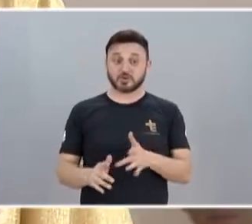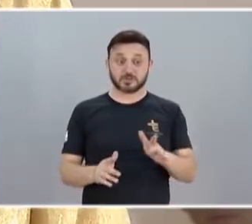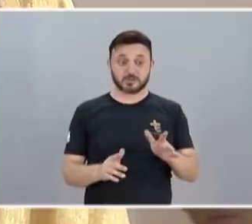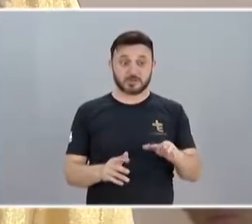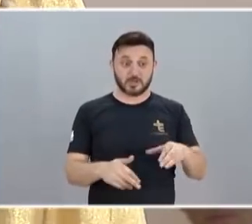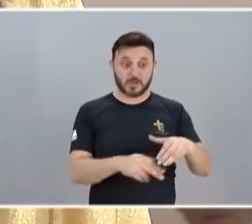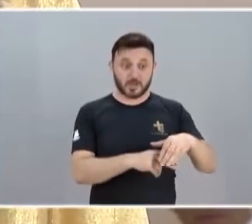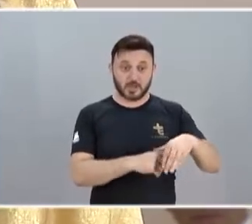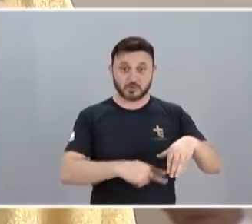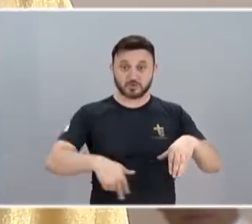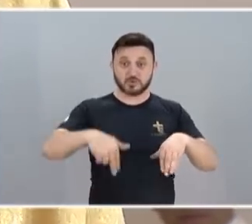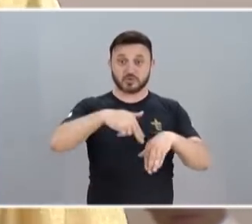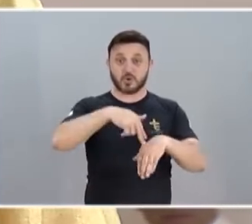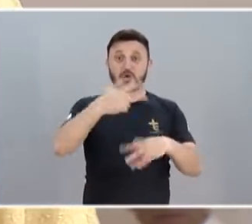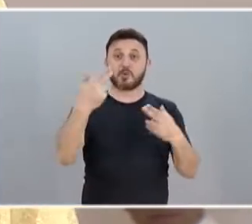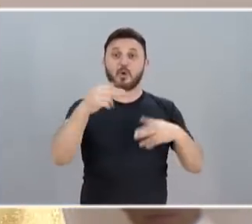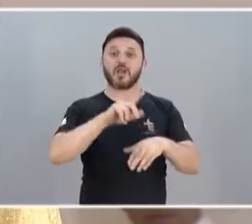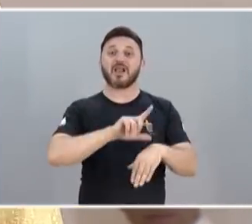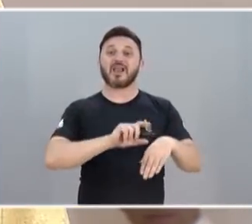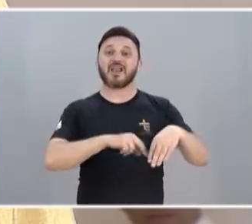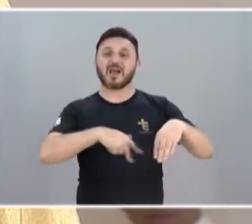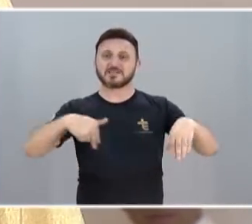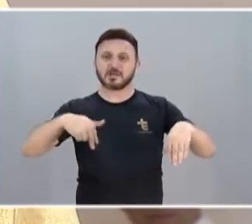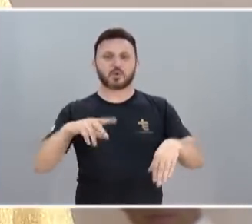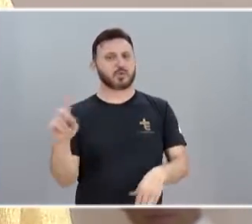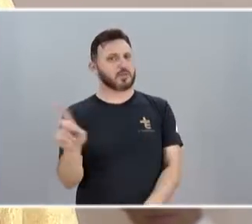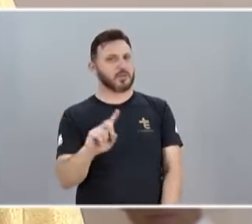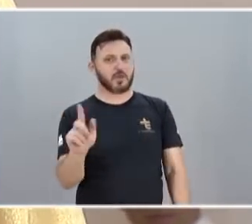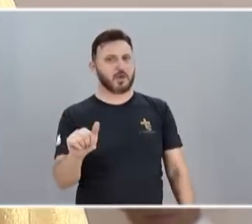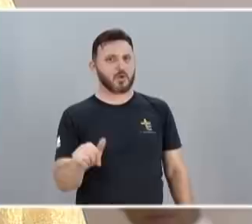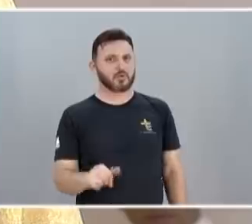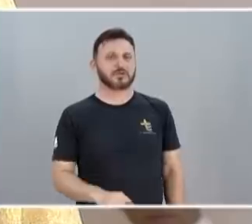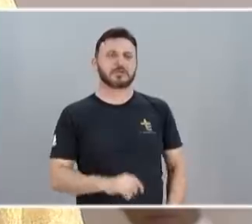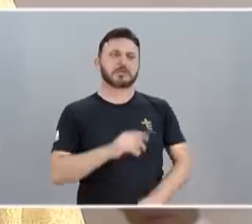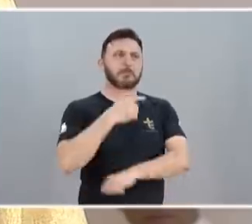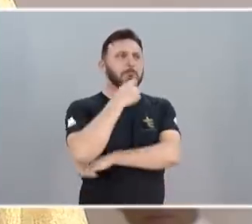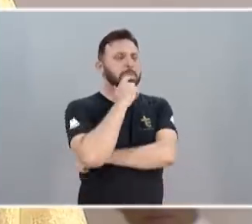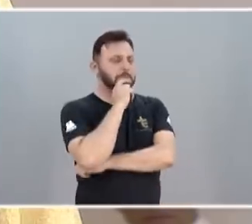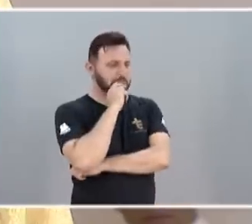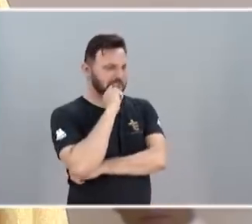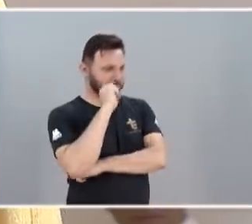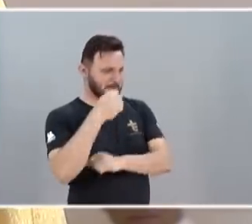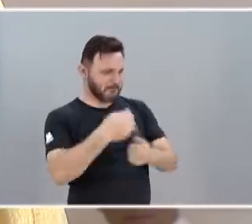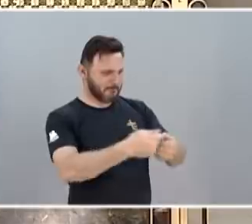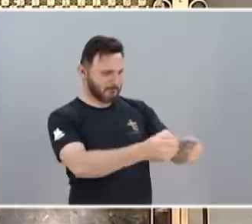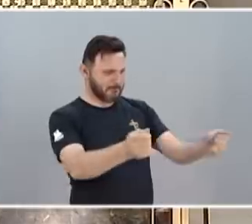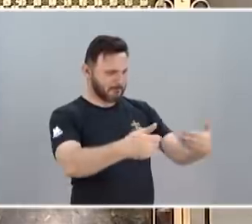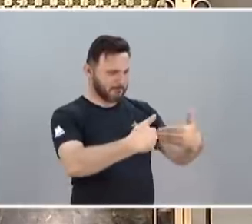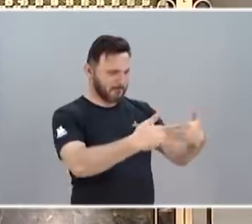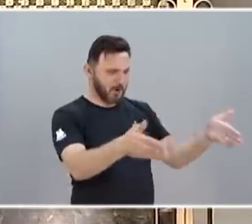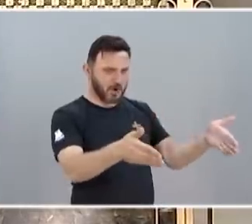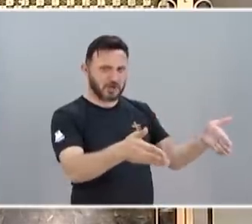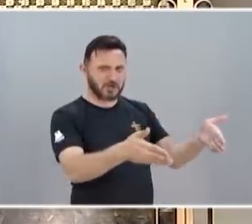pela porta. Mas ele passou pela porta, então é um fantasma. Mas fantasma não come.